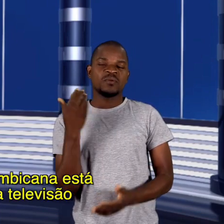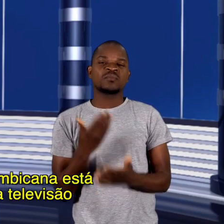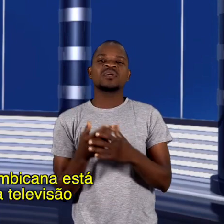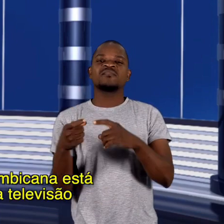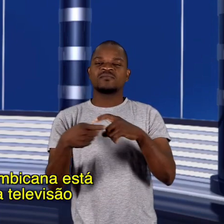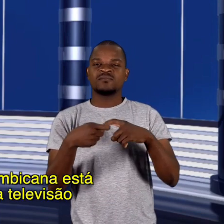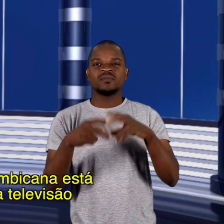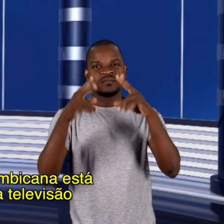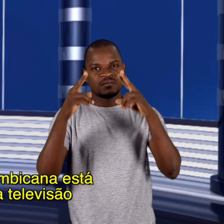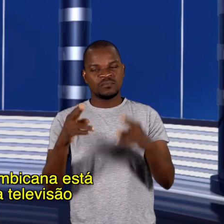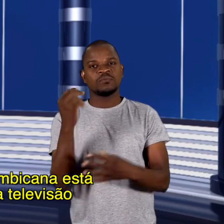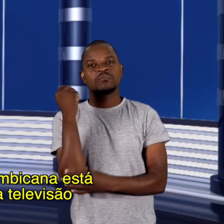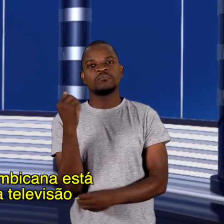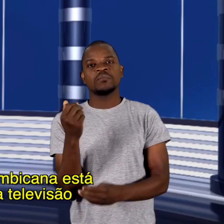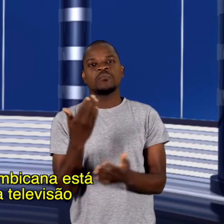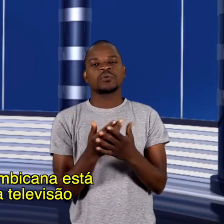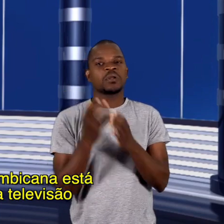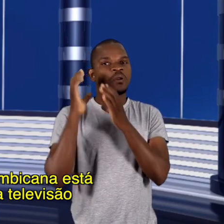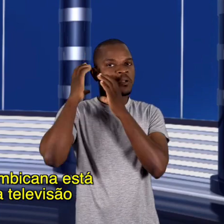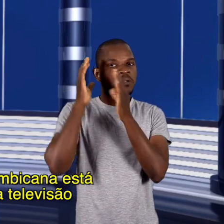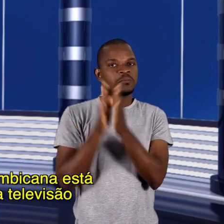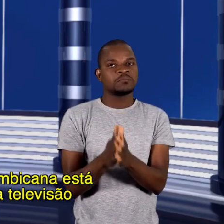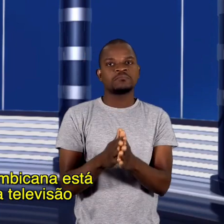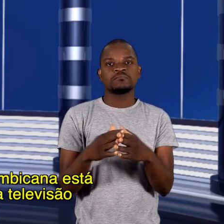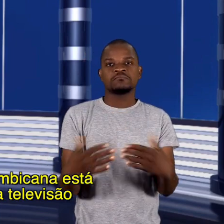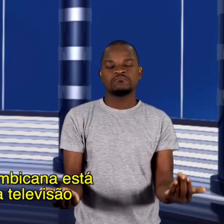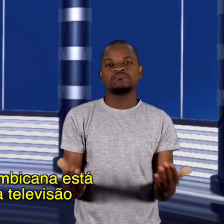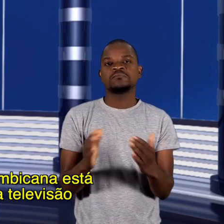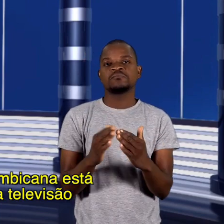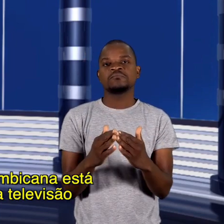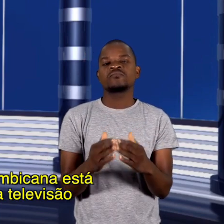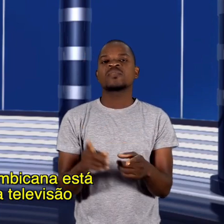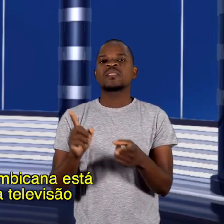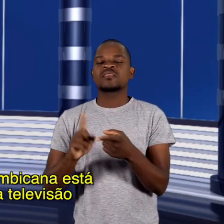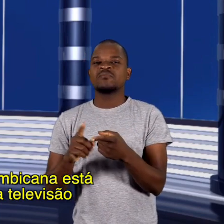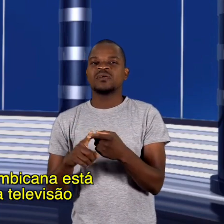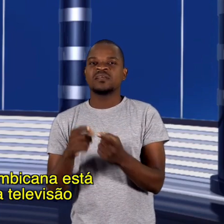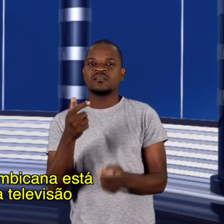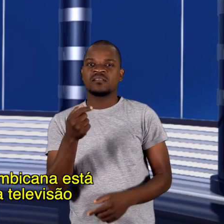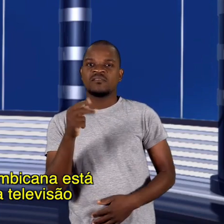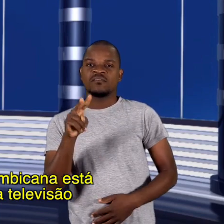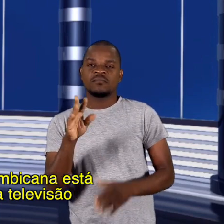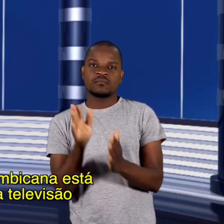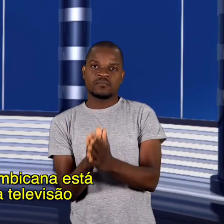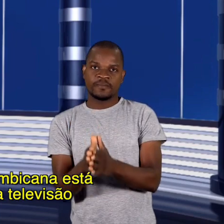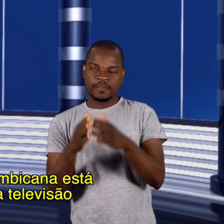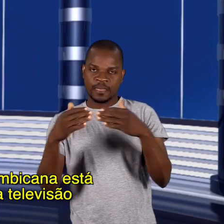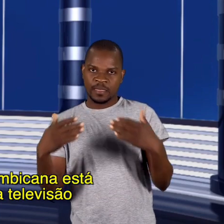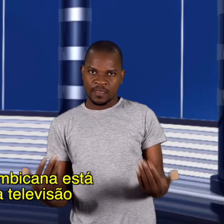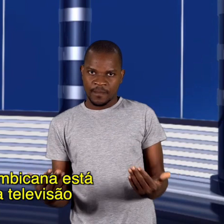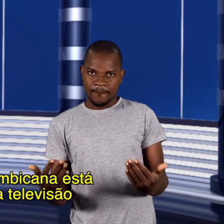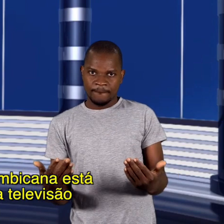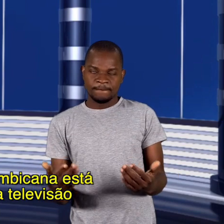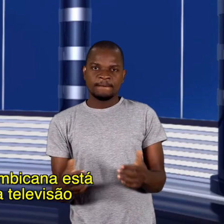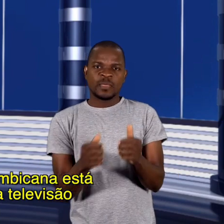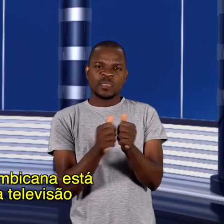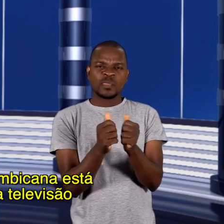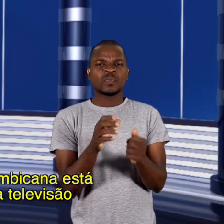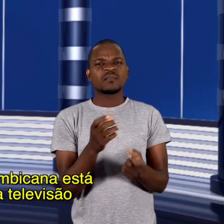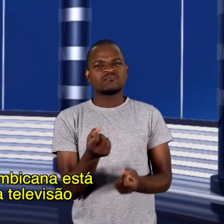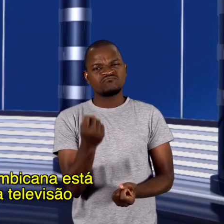televisão quer dizer alguma parte da sociedade moçambicana está a acompanhar